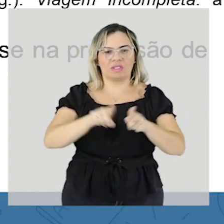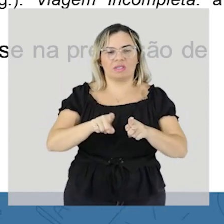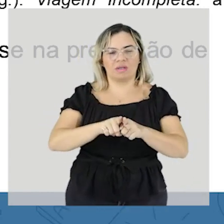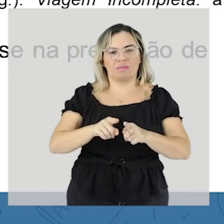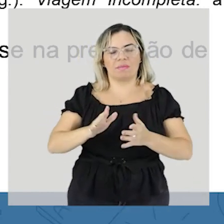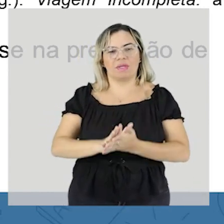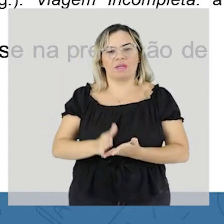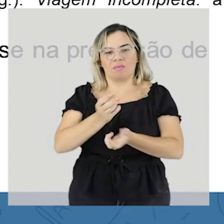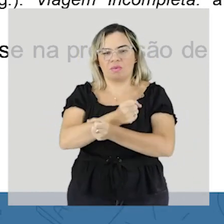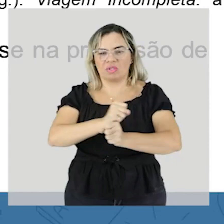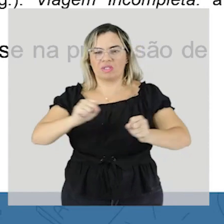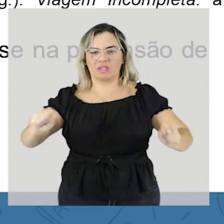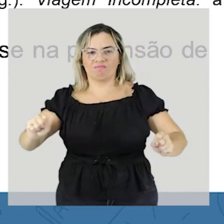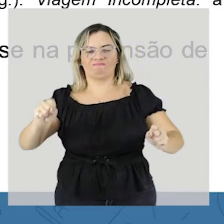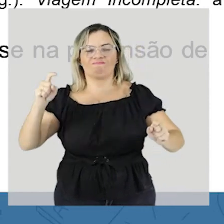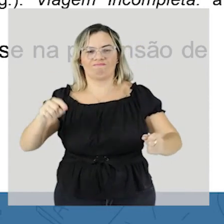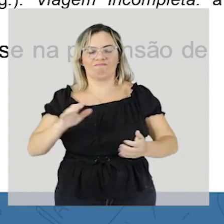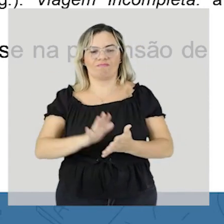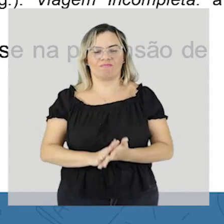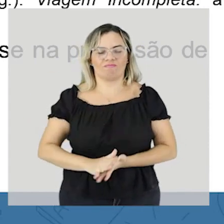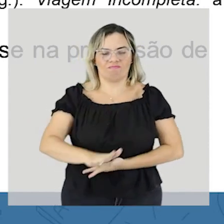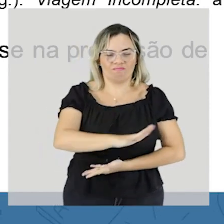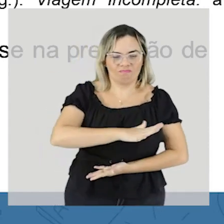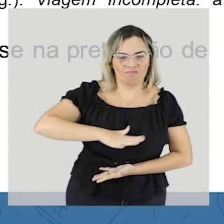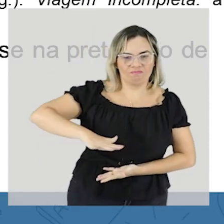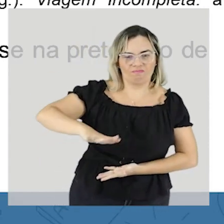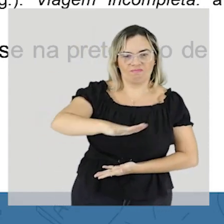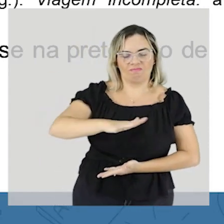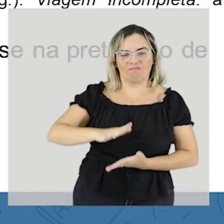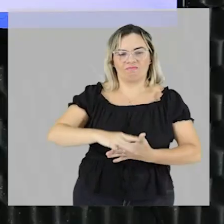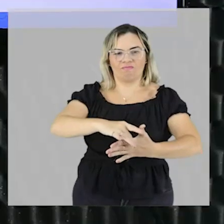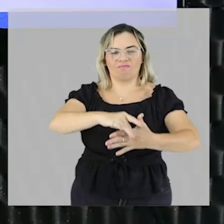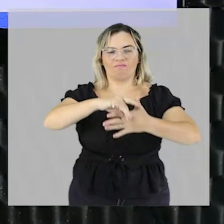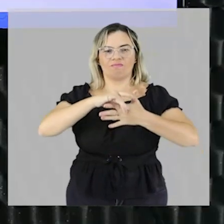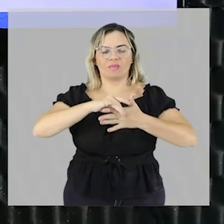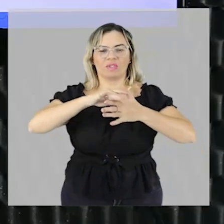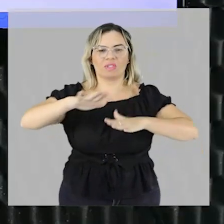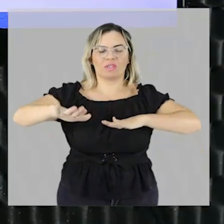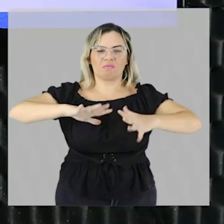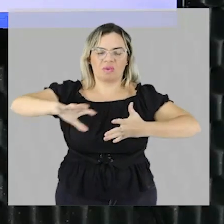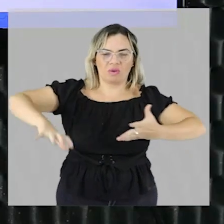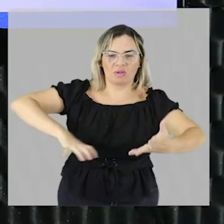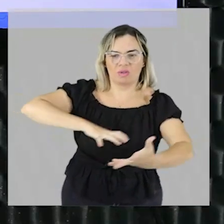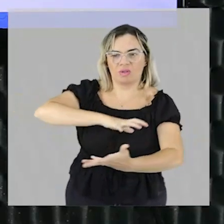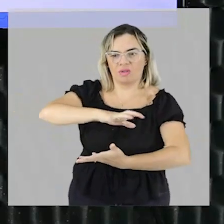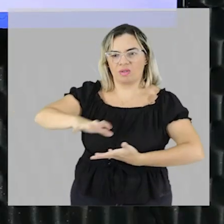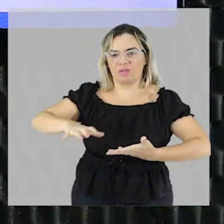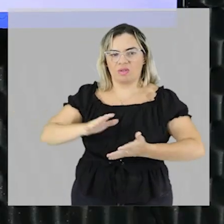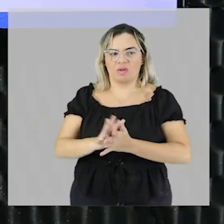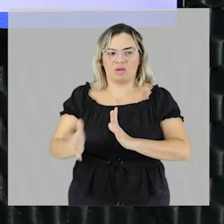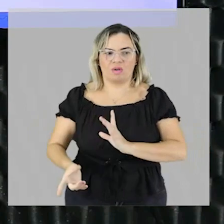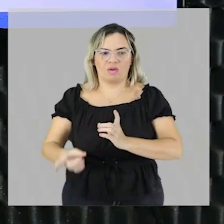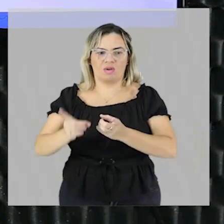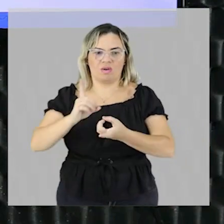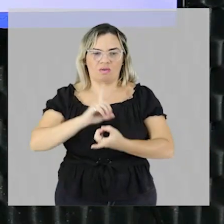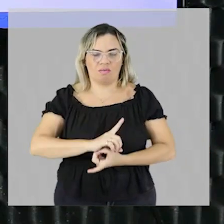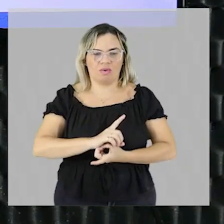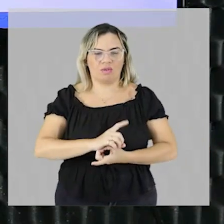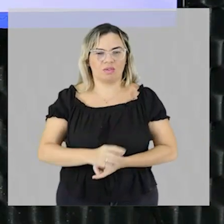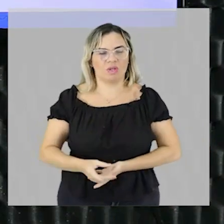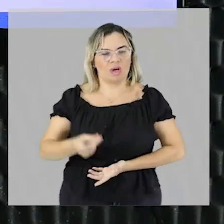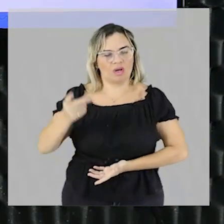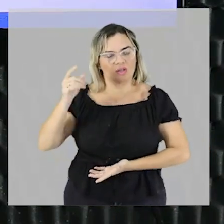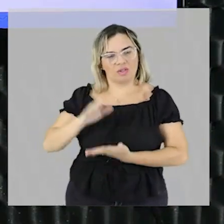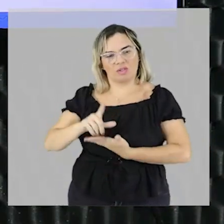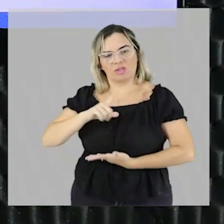ex-escravos, certo? Setores populares estão na frente desse movimento, ao contrário das outras situações